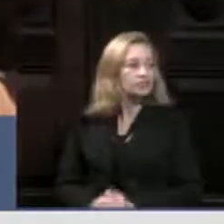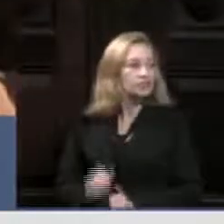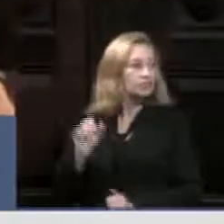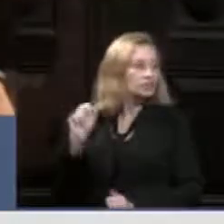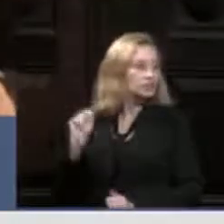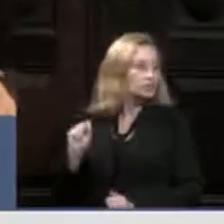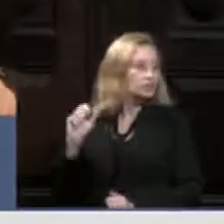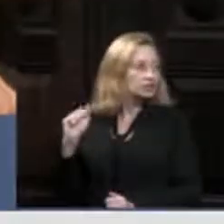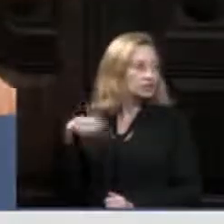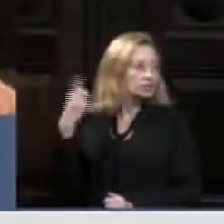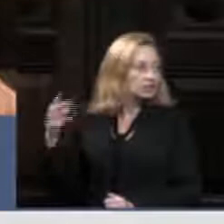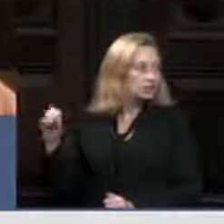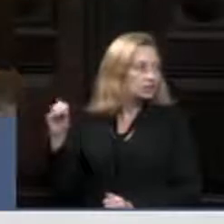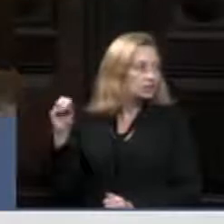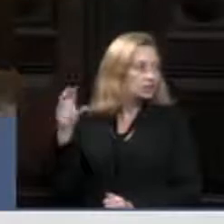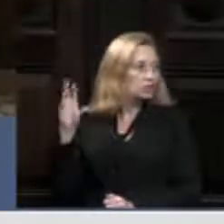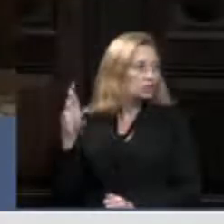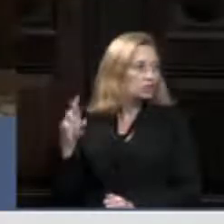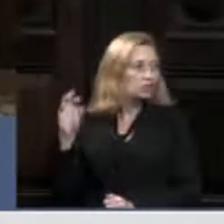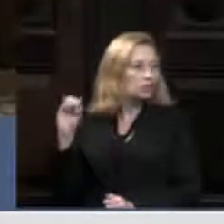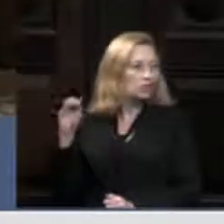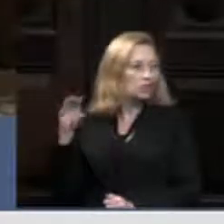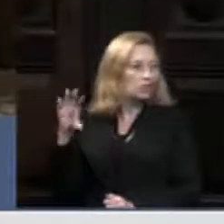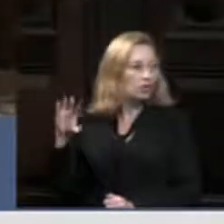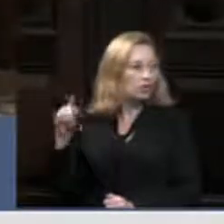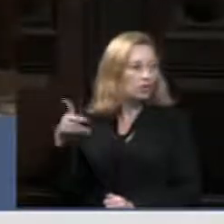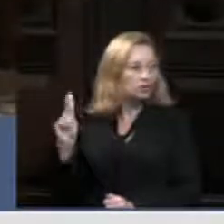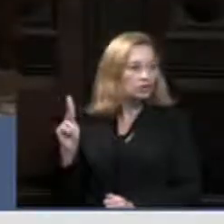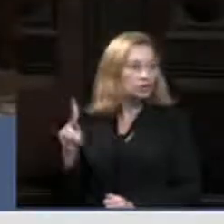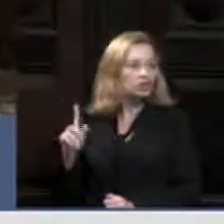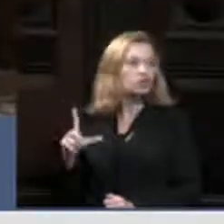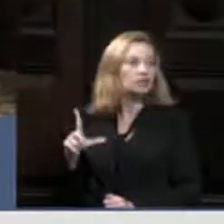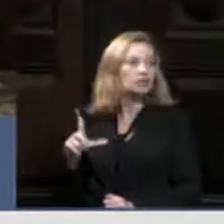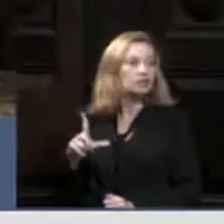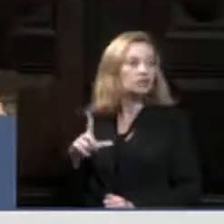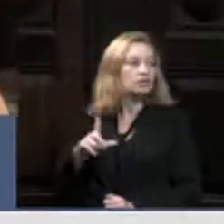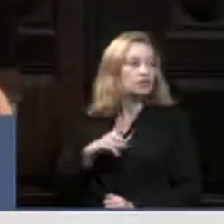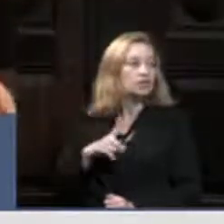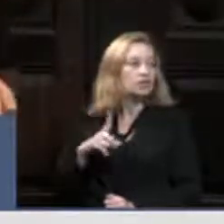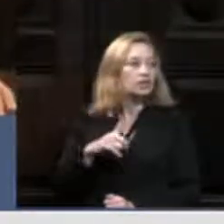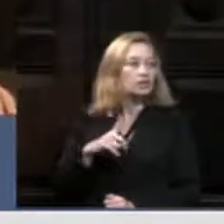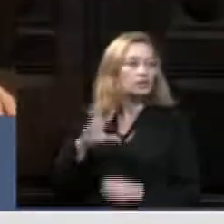Roque, existe as comemorações